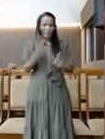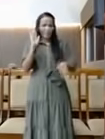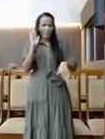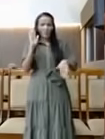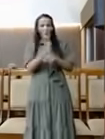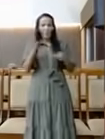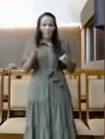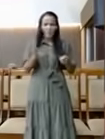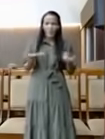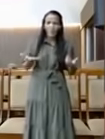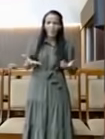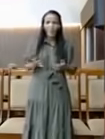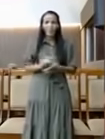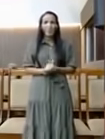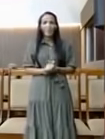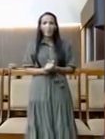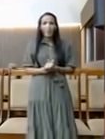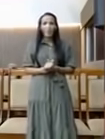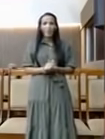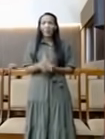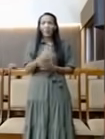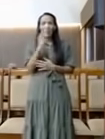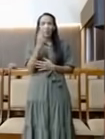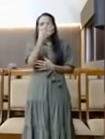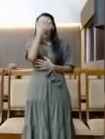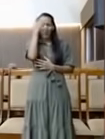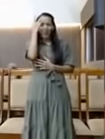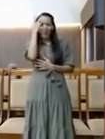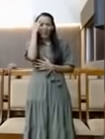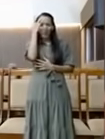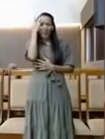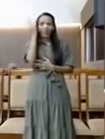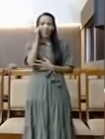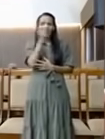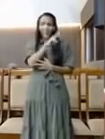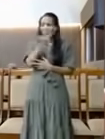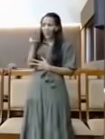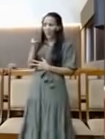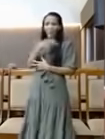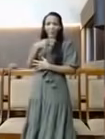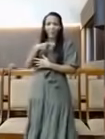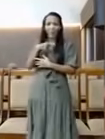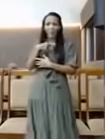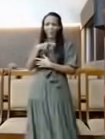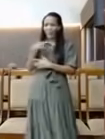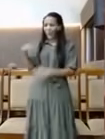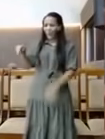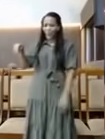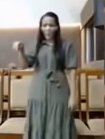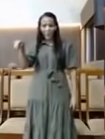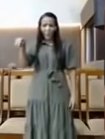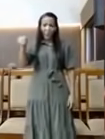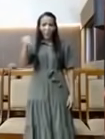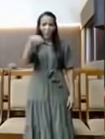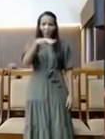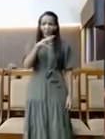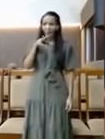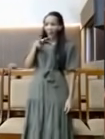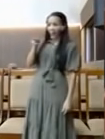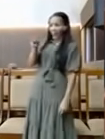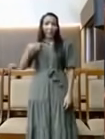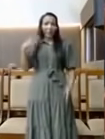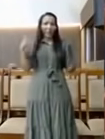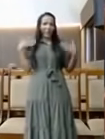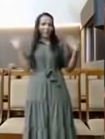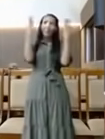vocês estão vendo tem mais que um pastor paciente e aí Jesus passeava não tá abrindo de Jesus passear no tempo que um dia de Jesus tinha agora eu vou